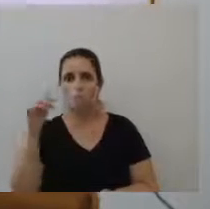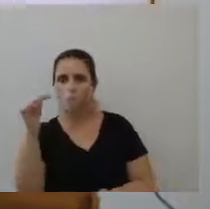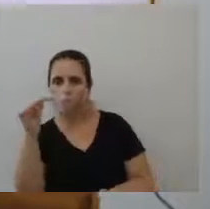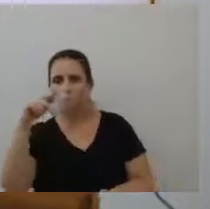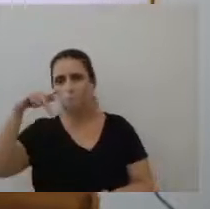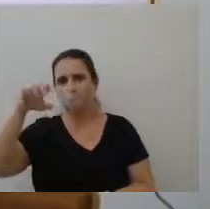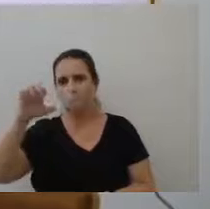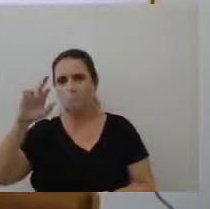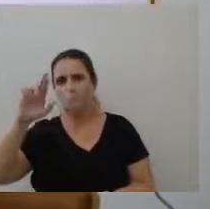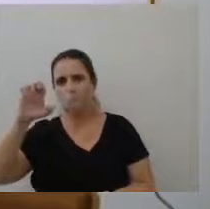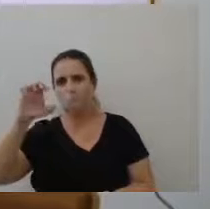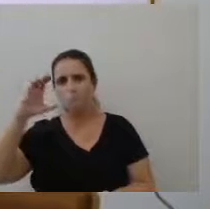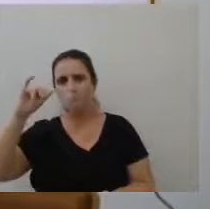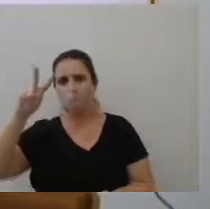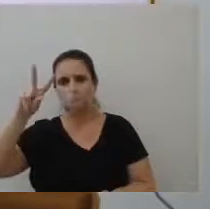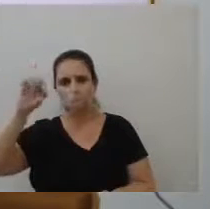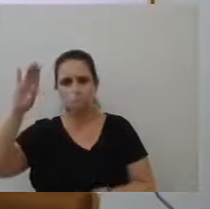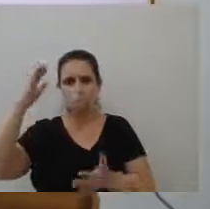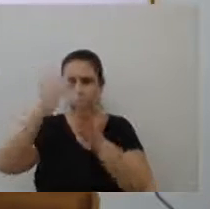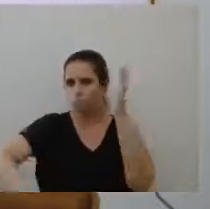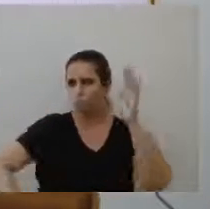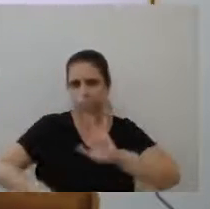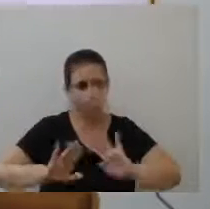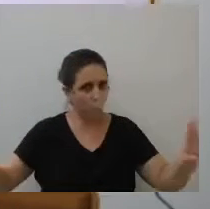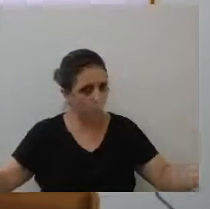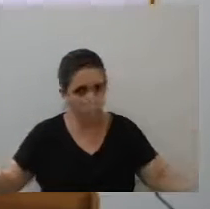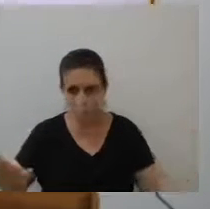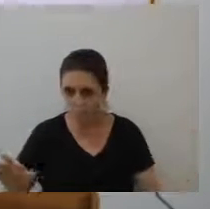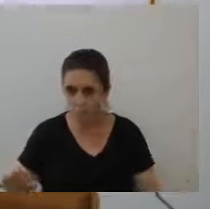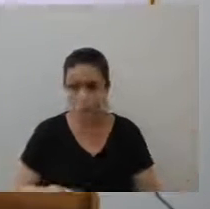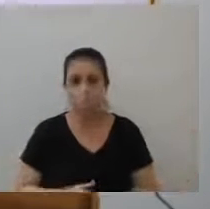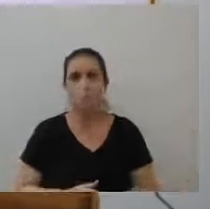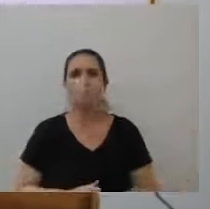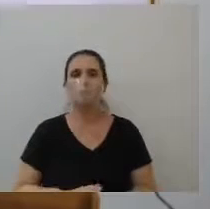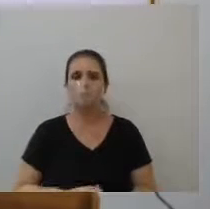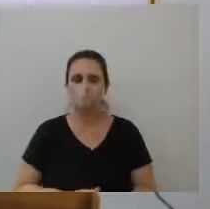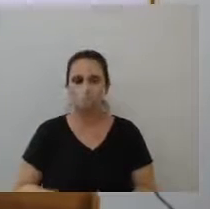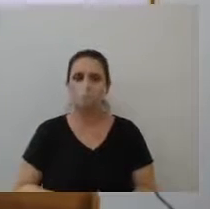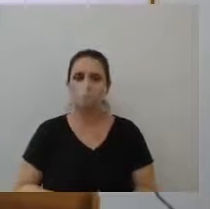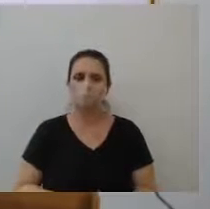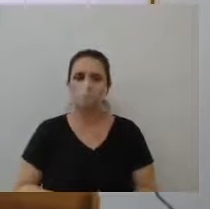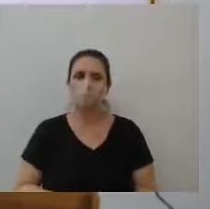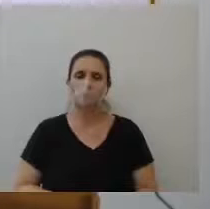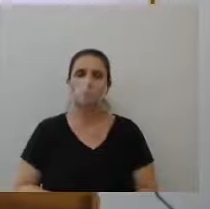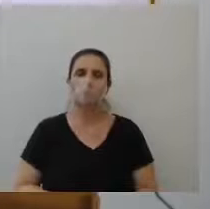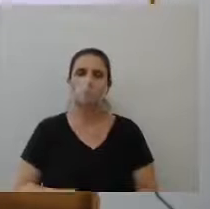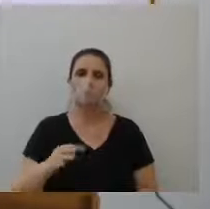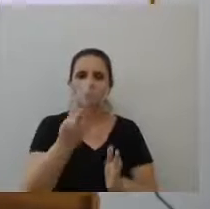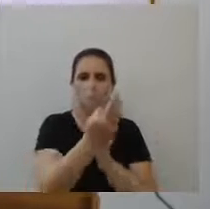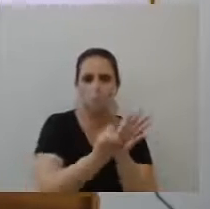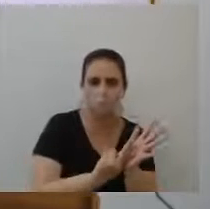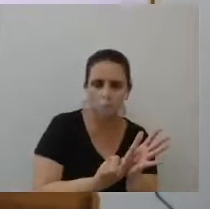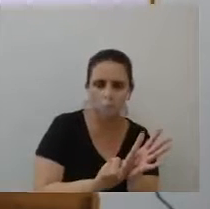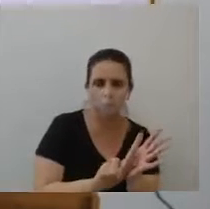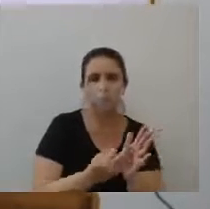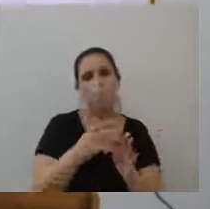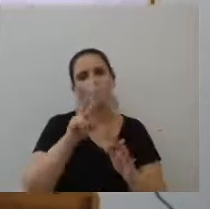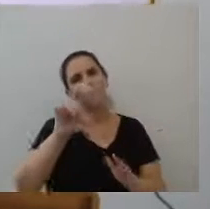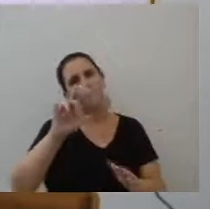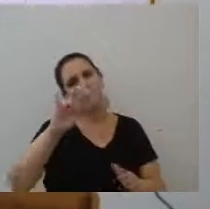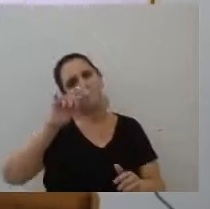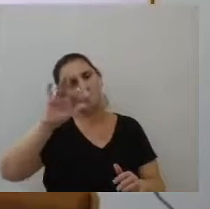Credibilidade, ou ele não tem, ou tem muito pouca. Então vamos ter cuidado com os memes, porque ele pode ser útil, mas pode não